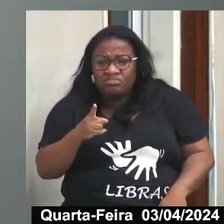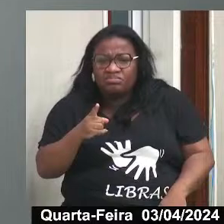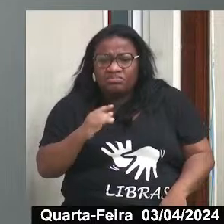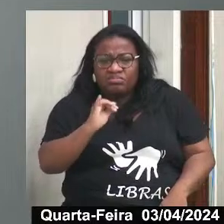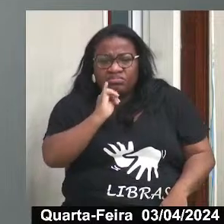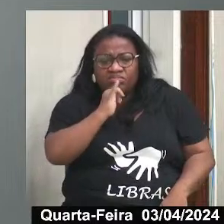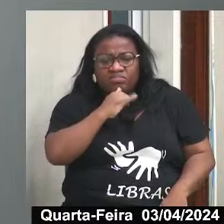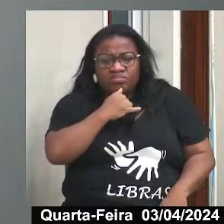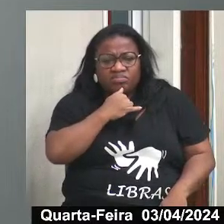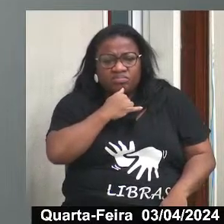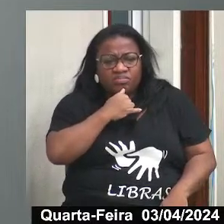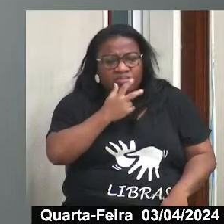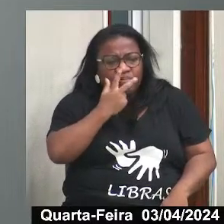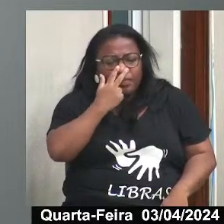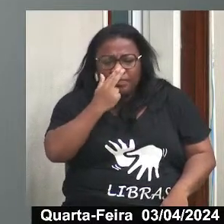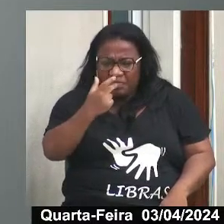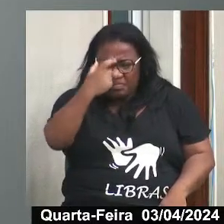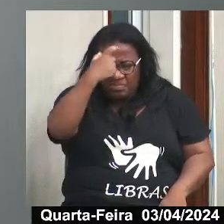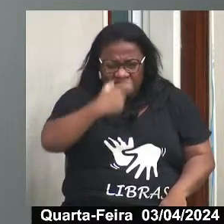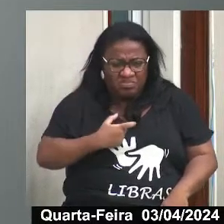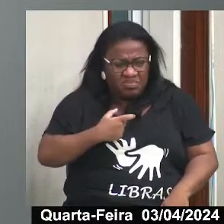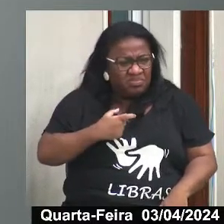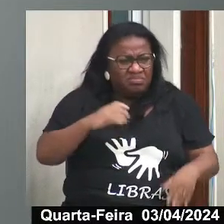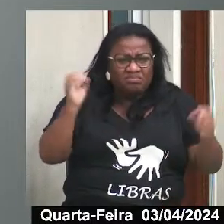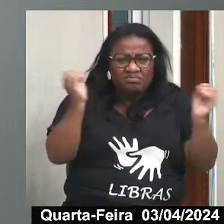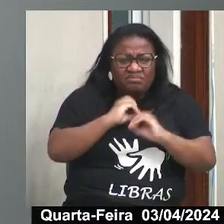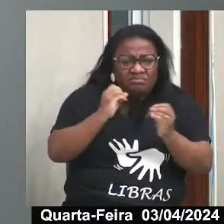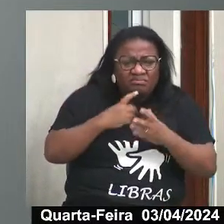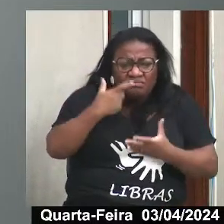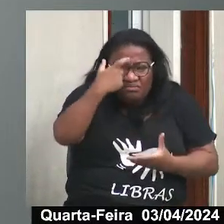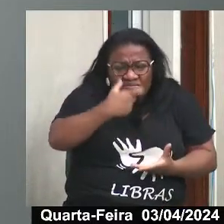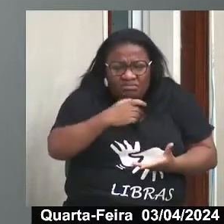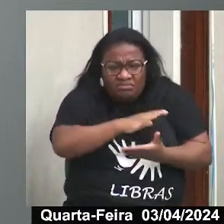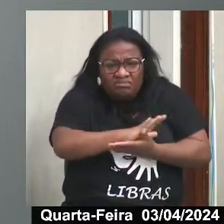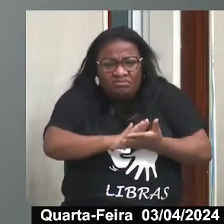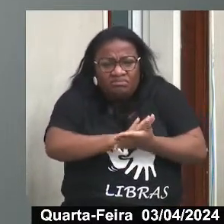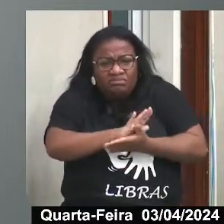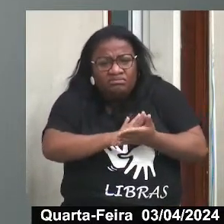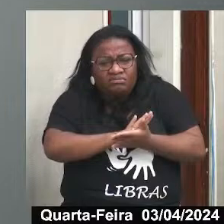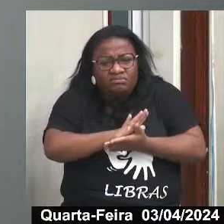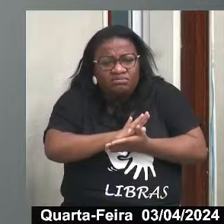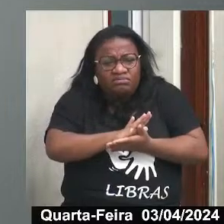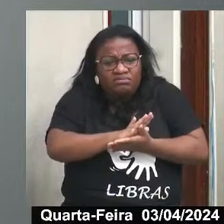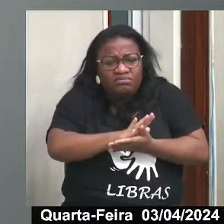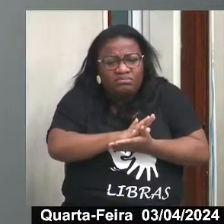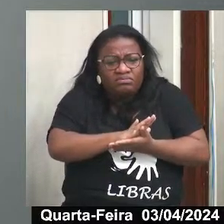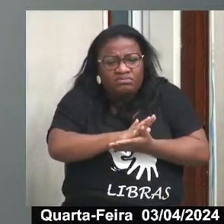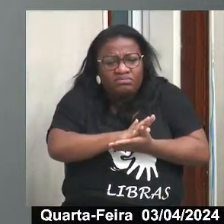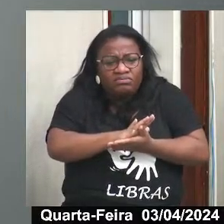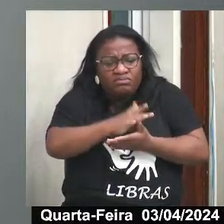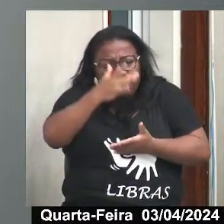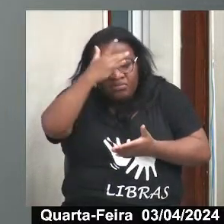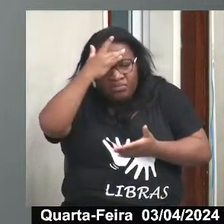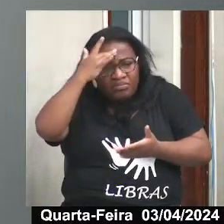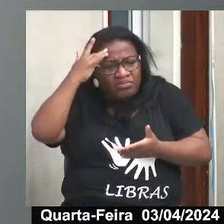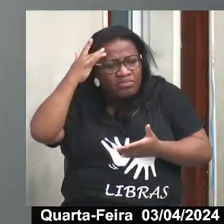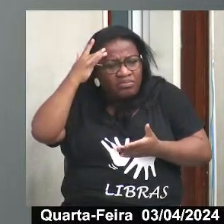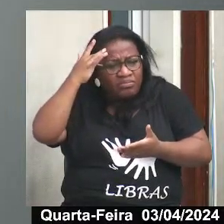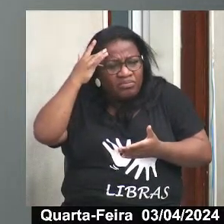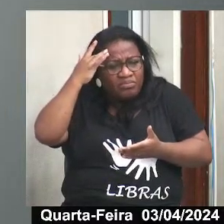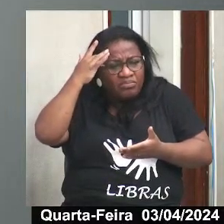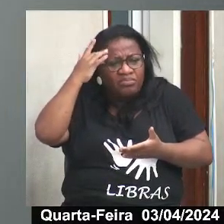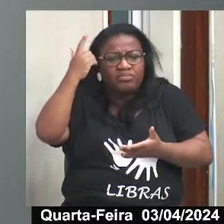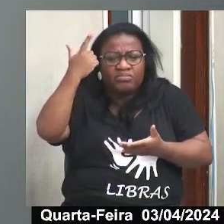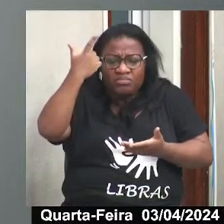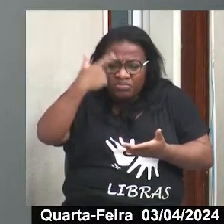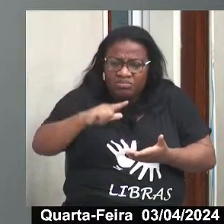que eu me sinto inútil, porque a própria munícipe conseguiu resolver o problema tributário